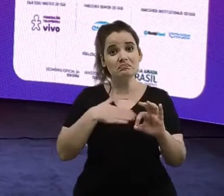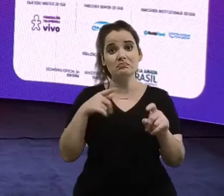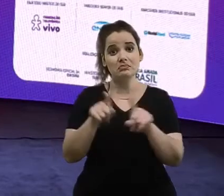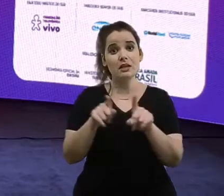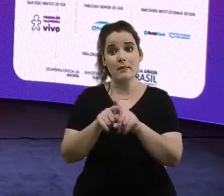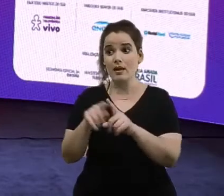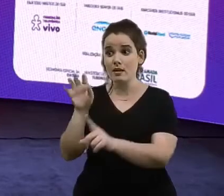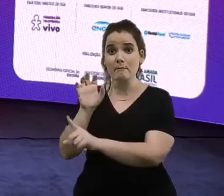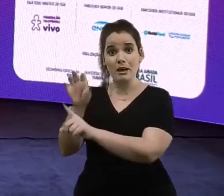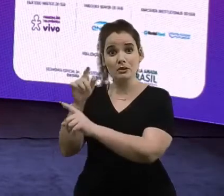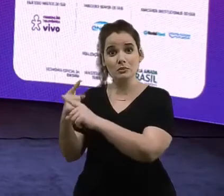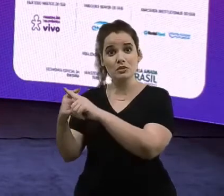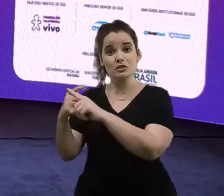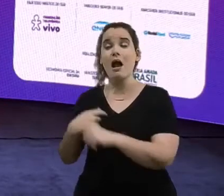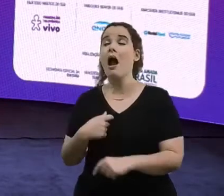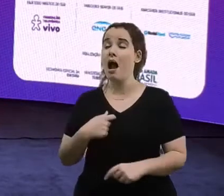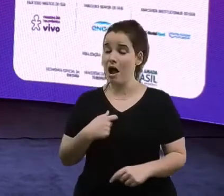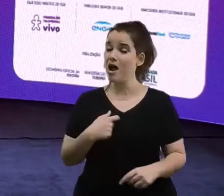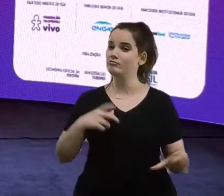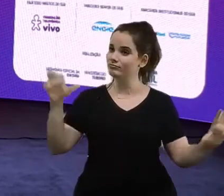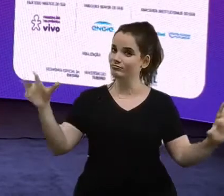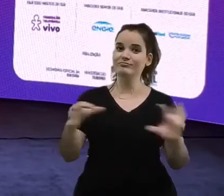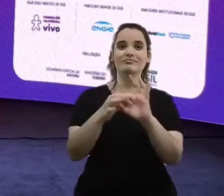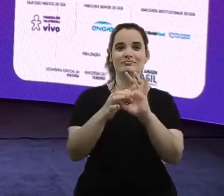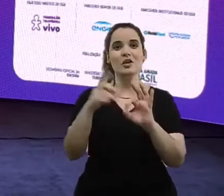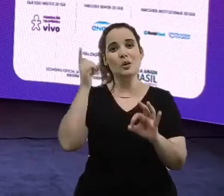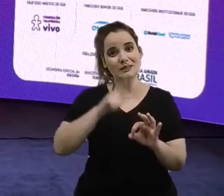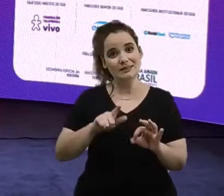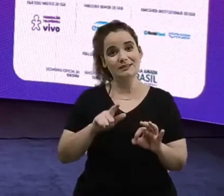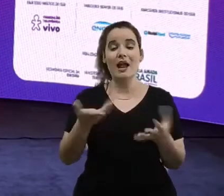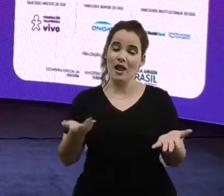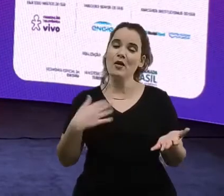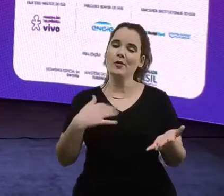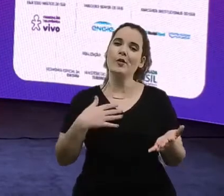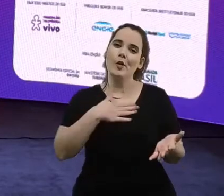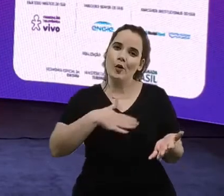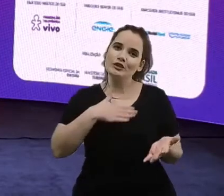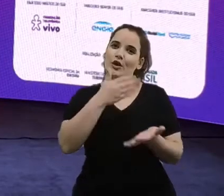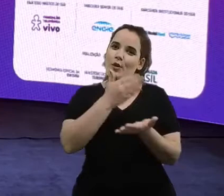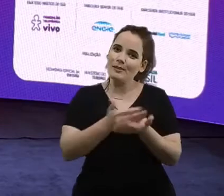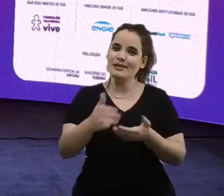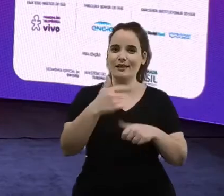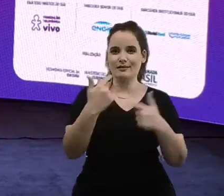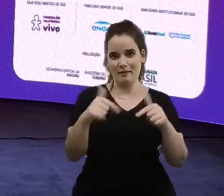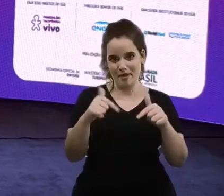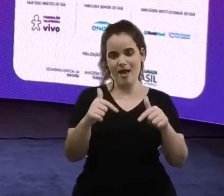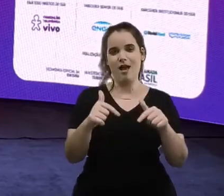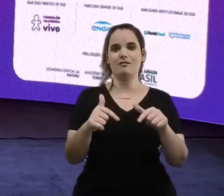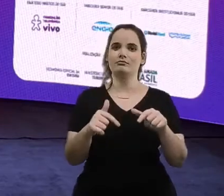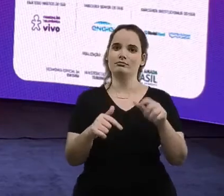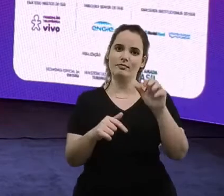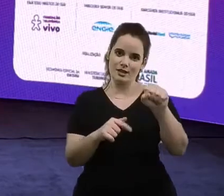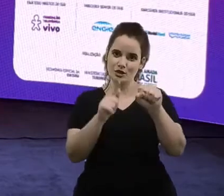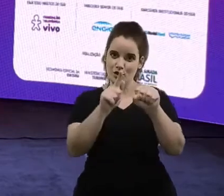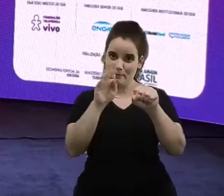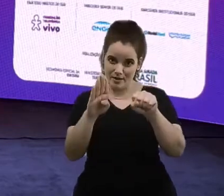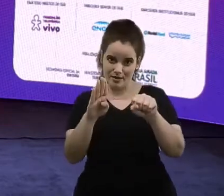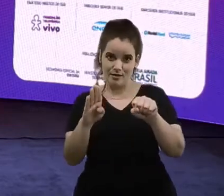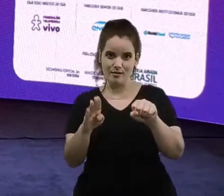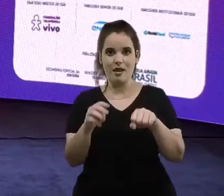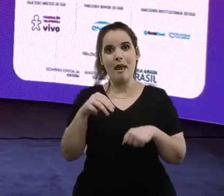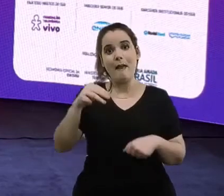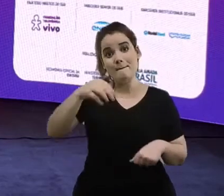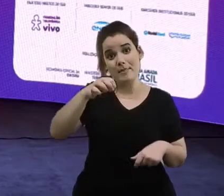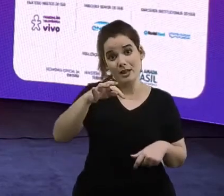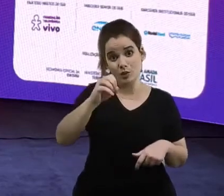impacto, né? Então, me conectei ao SGB, comecei a trabalhar aí como mentora nas iniciativas do Social Good,